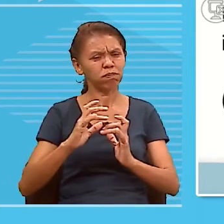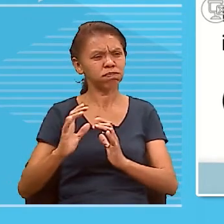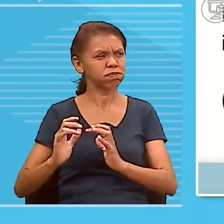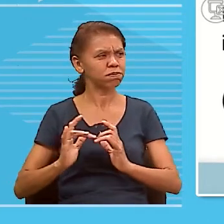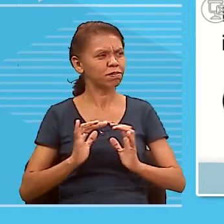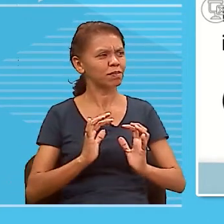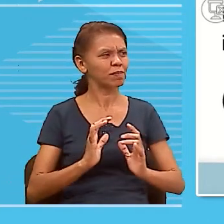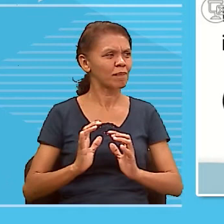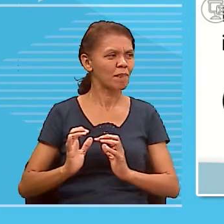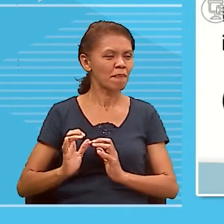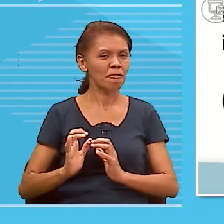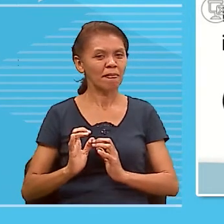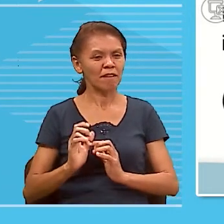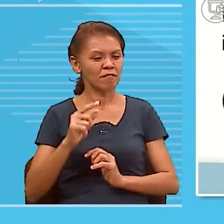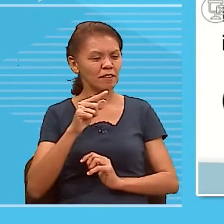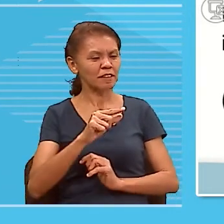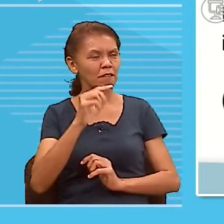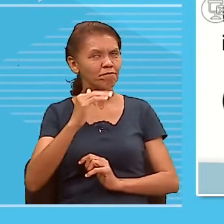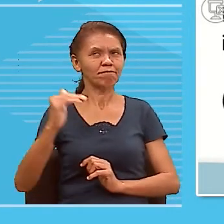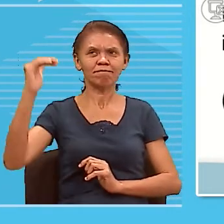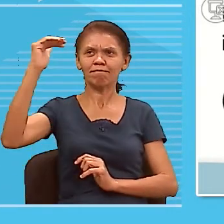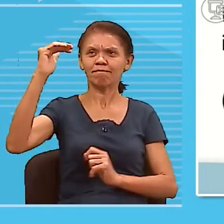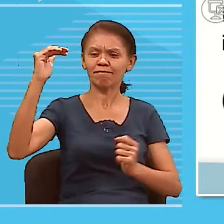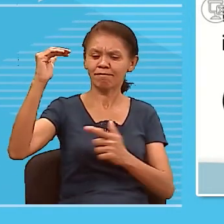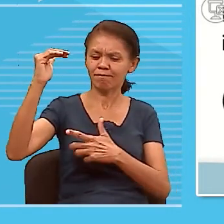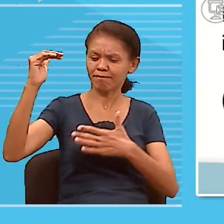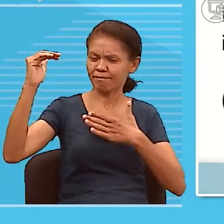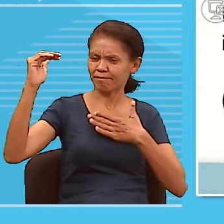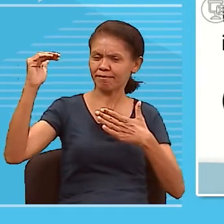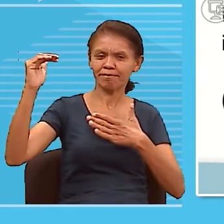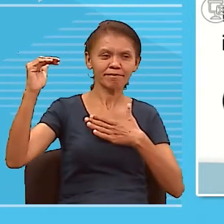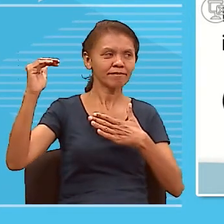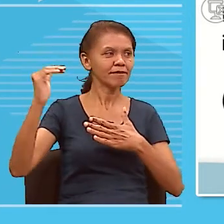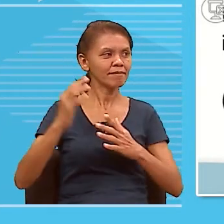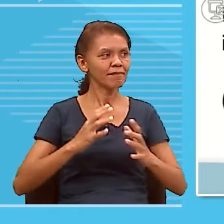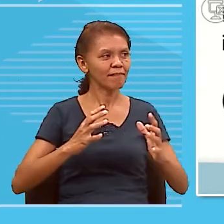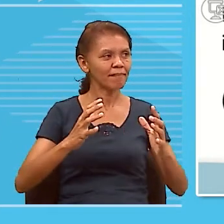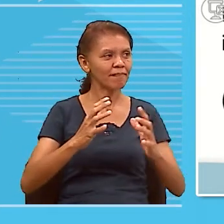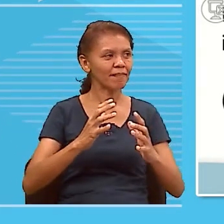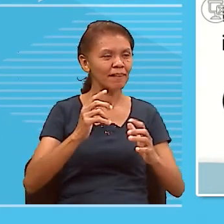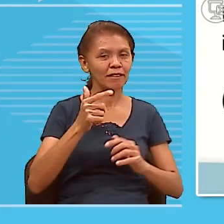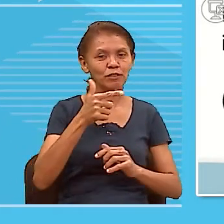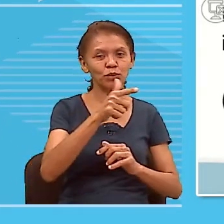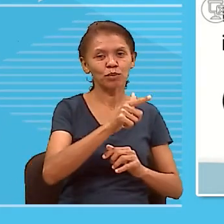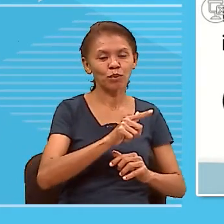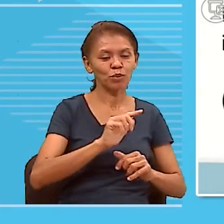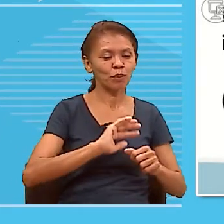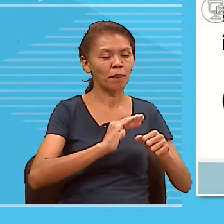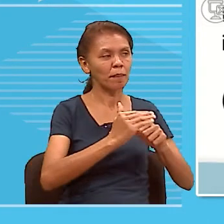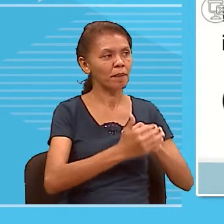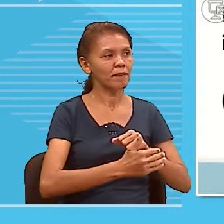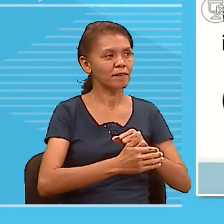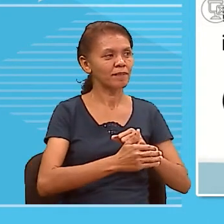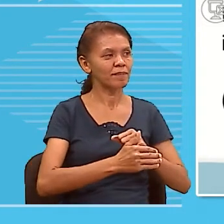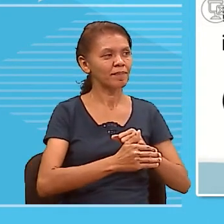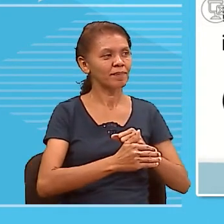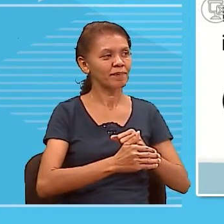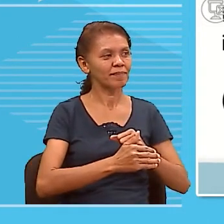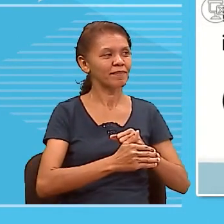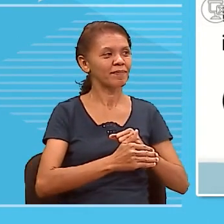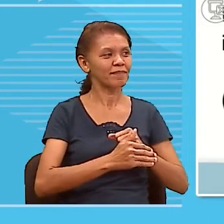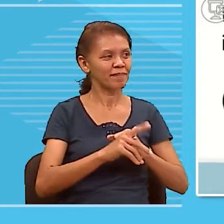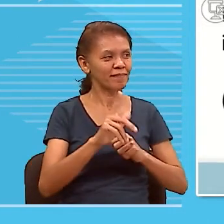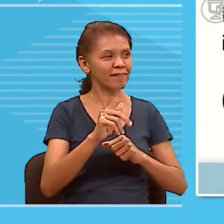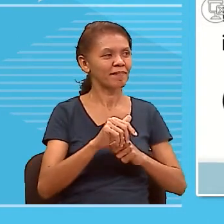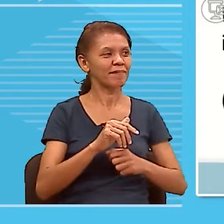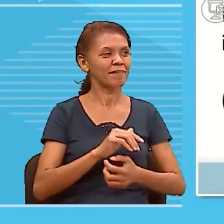porque tem mal do que só quer ser mal do que eu aí a turma do outro bairro já ficava